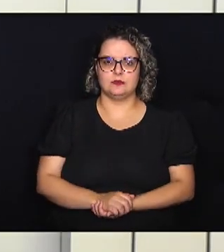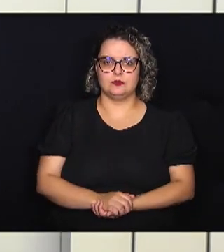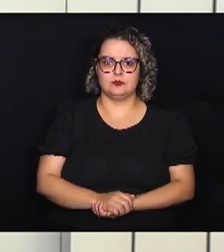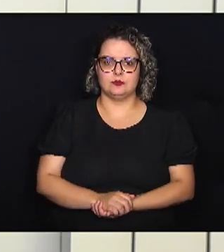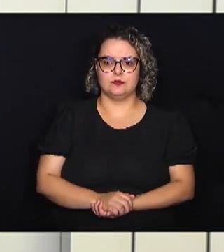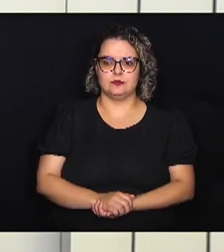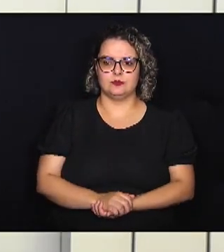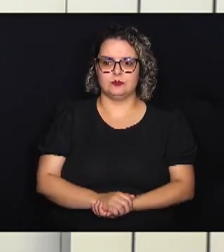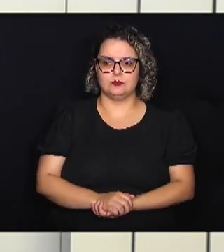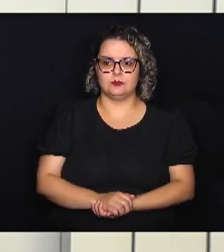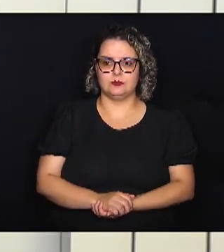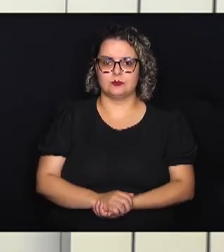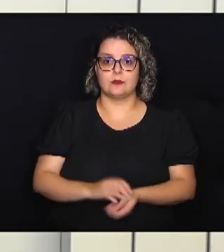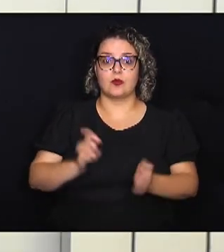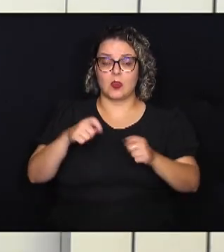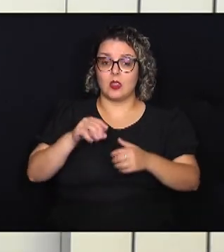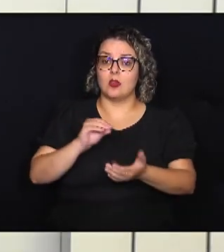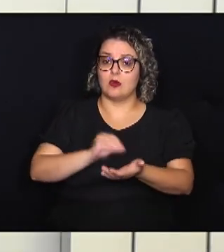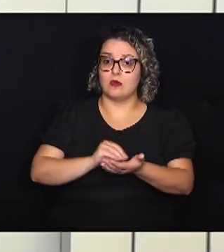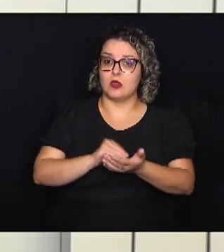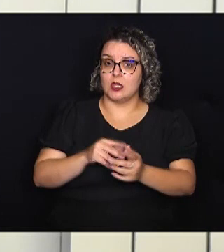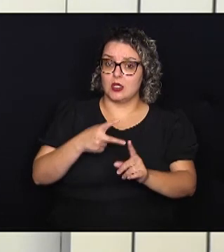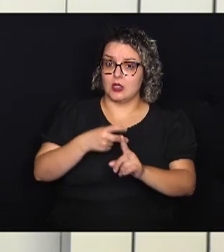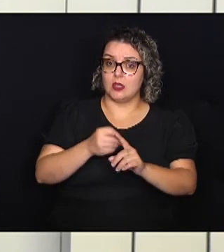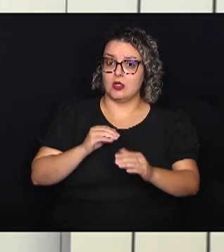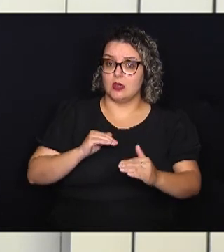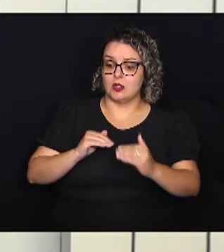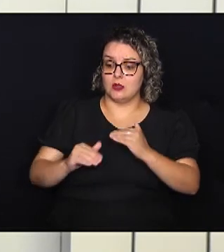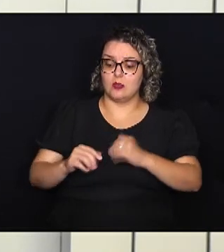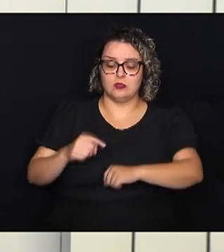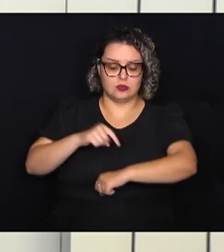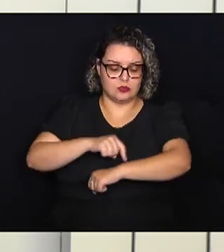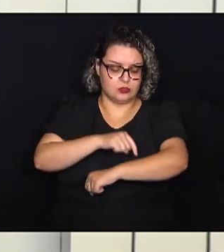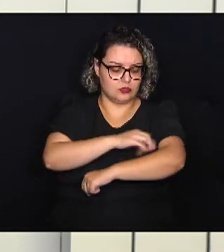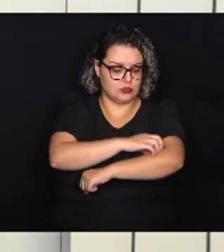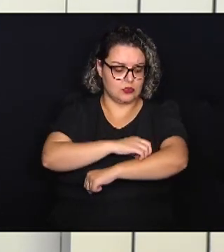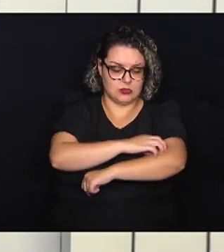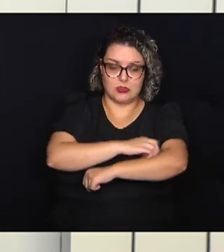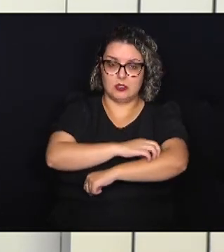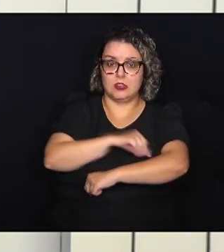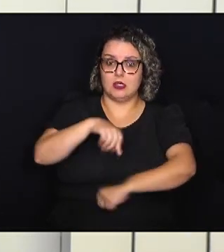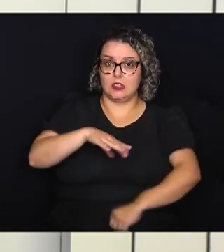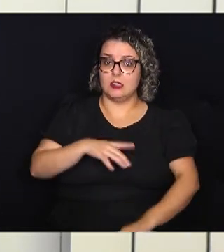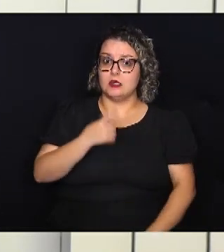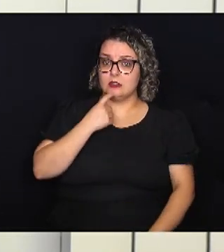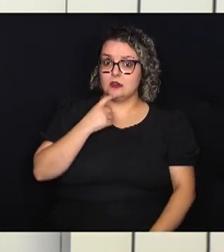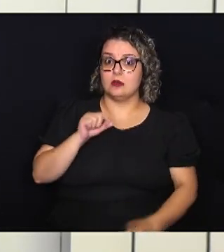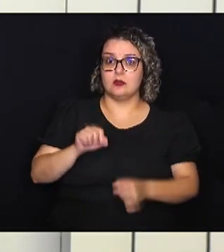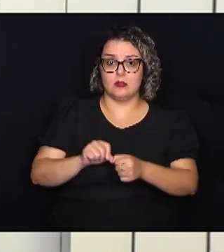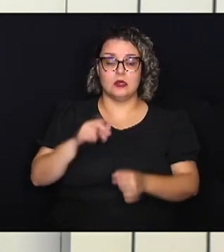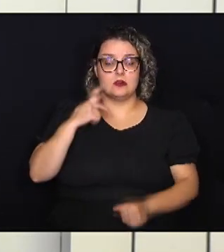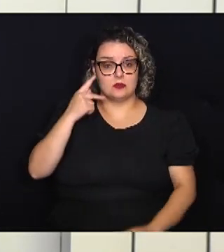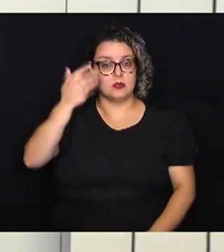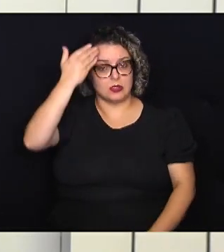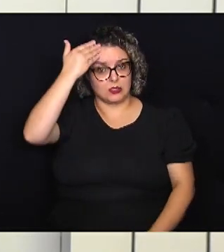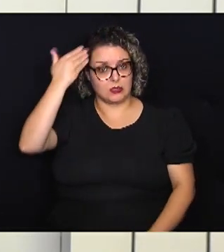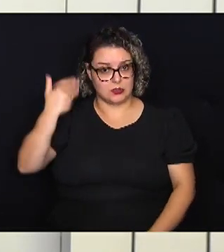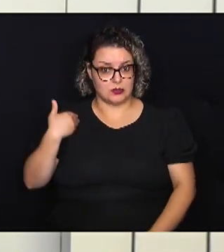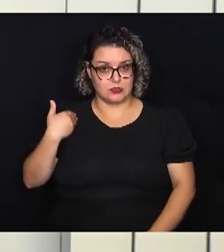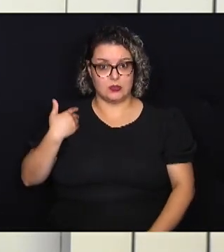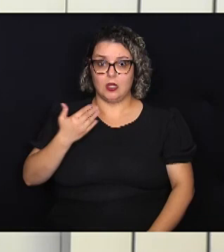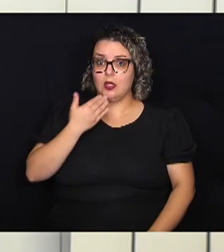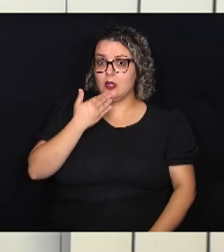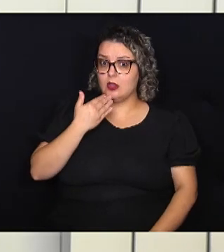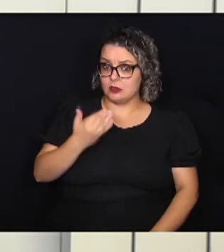A possível falta da vacina contra a catapora aqui em Campinas levou a vereadora Débora Palermo a